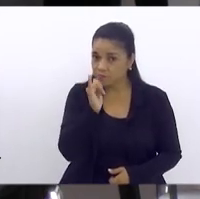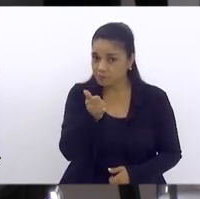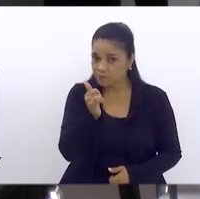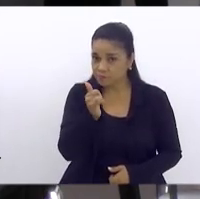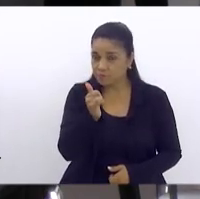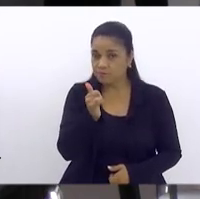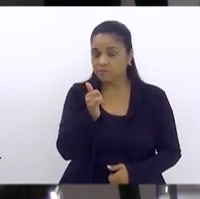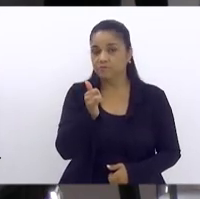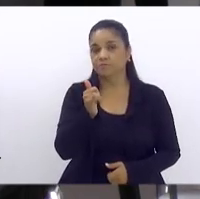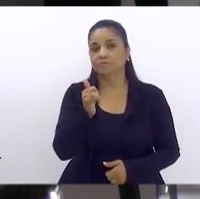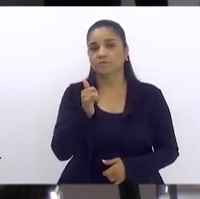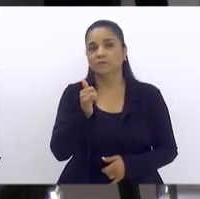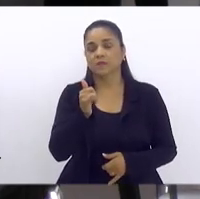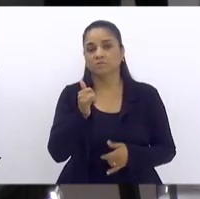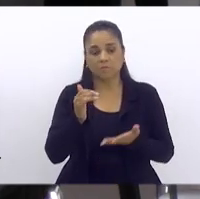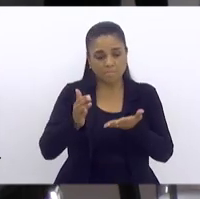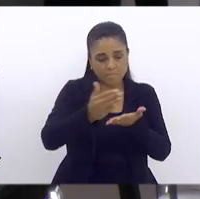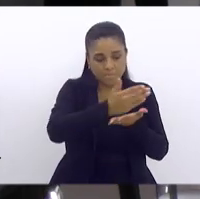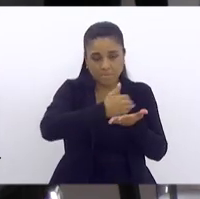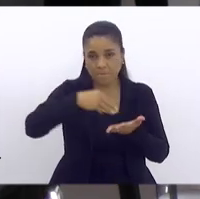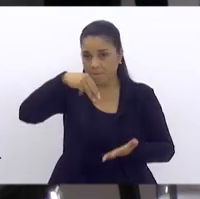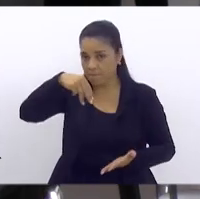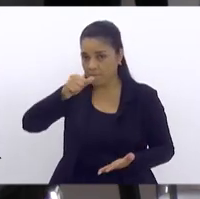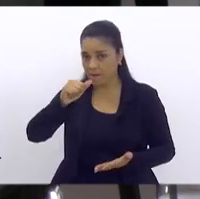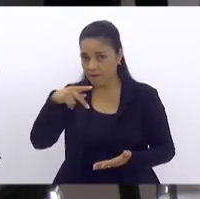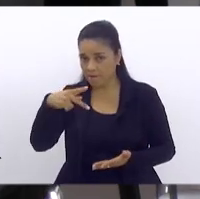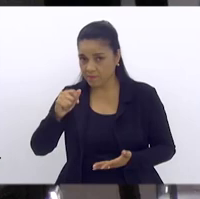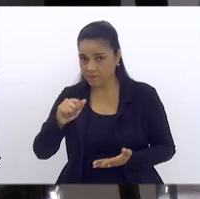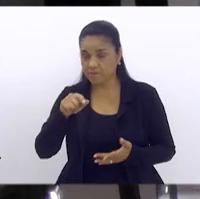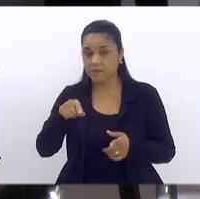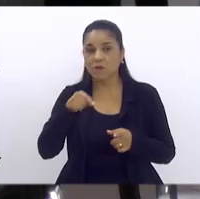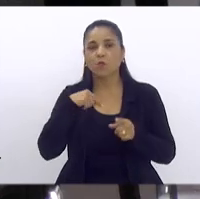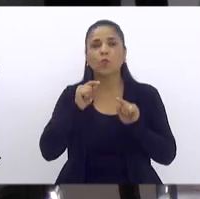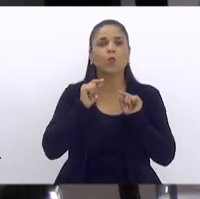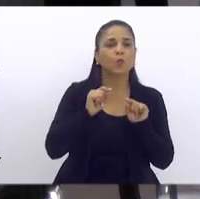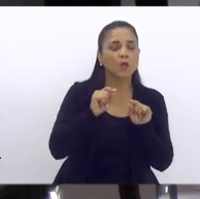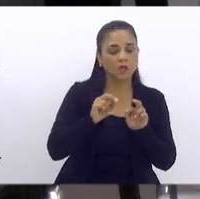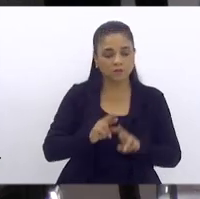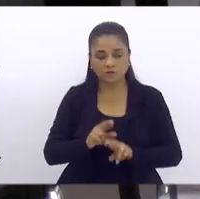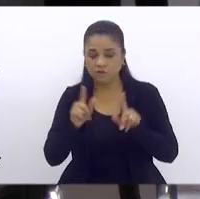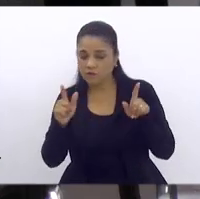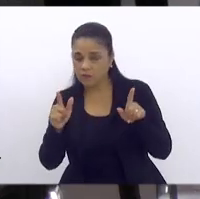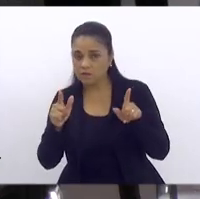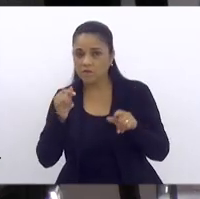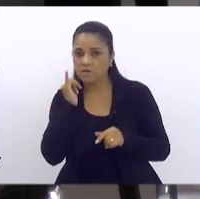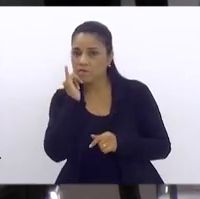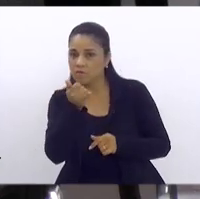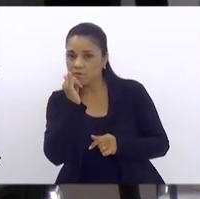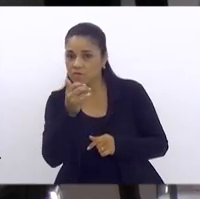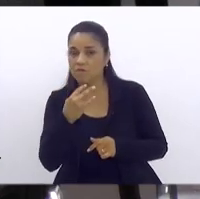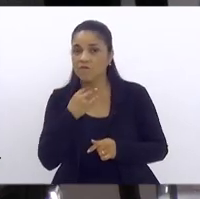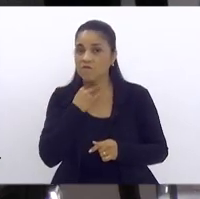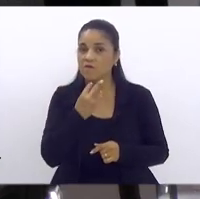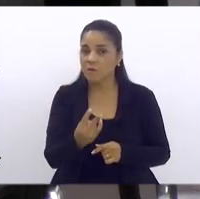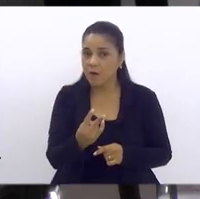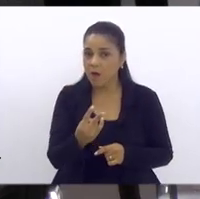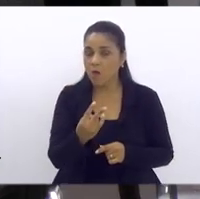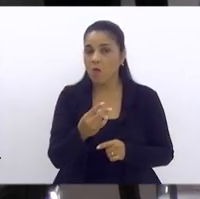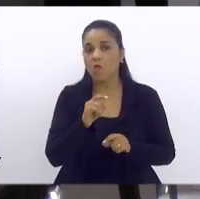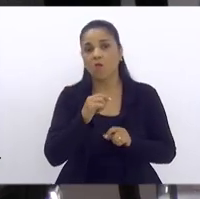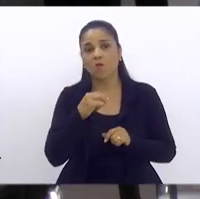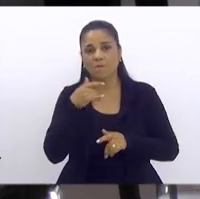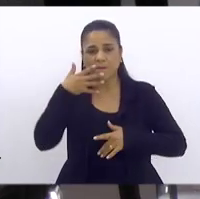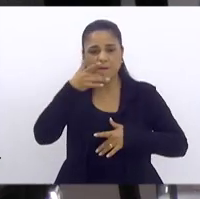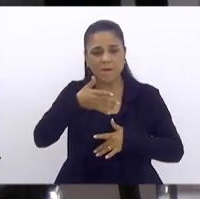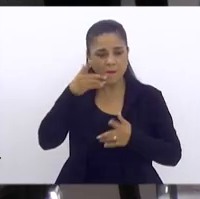mapa, tentando pontuar mesmo essa diferença entre o que seria essa violência discursiva e o que seria a violência verbal. Porque a violência verbal ela está